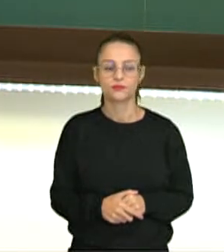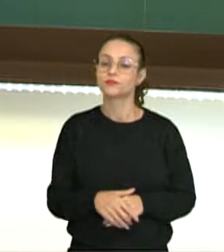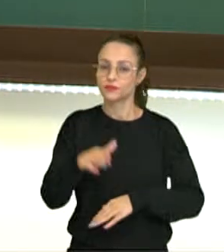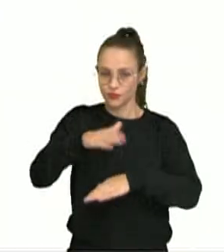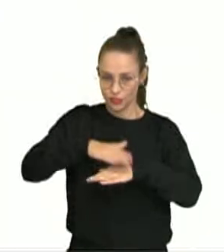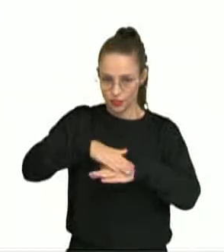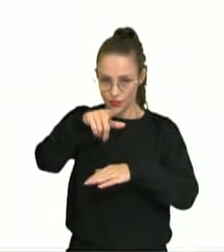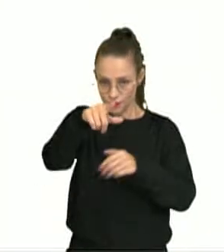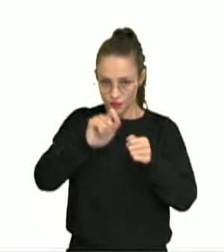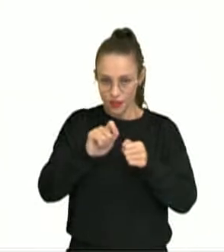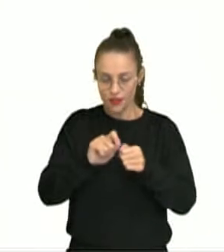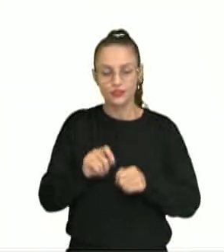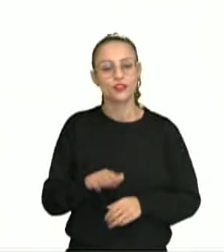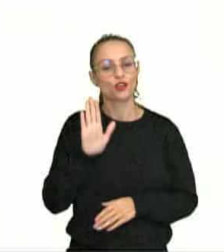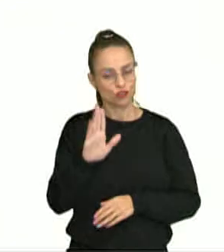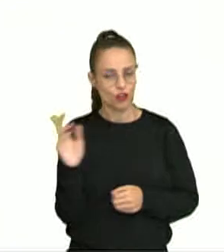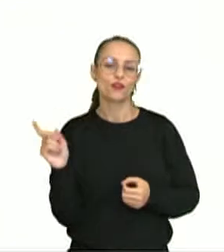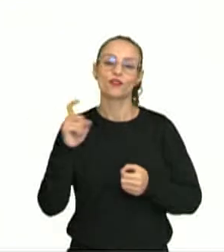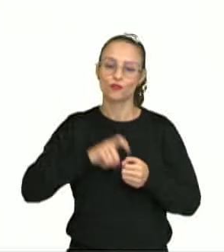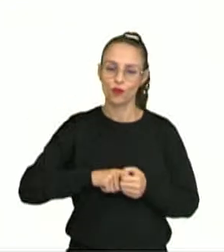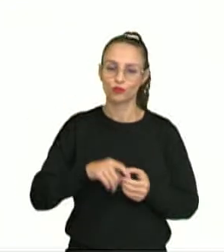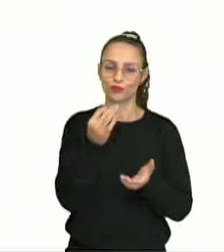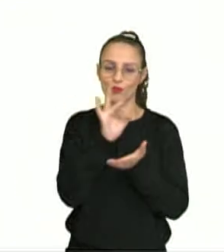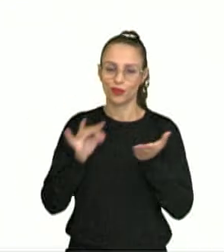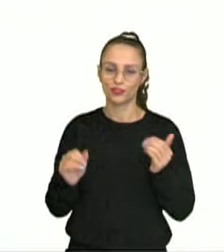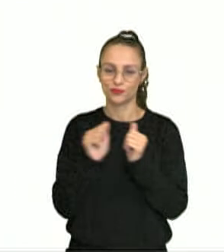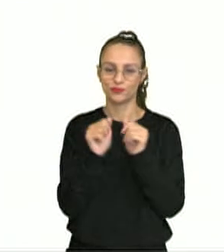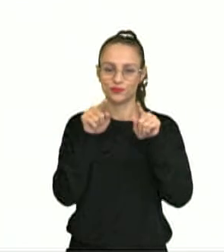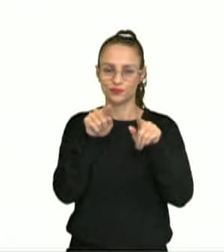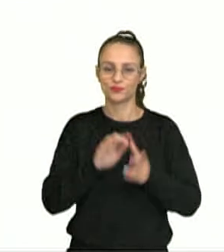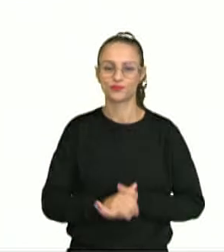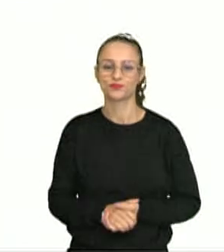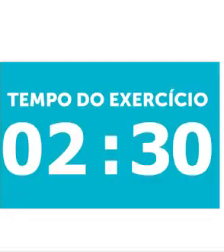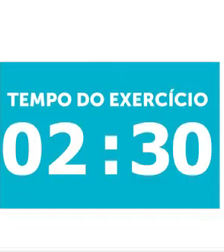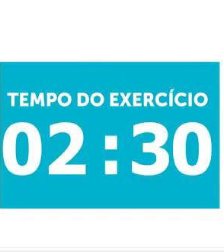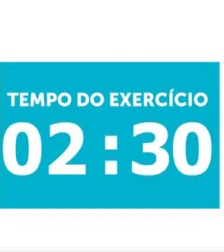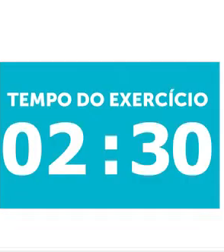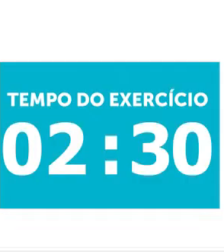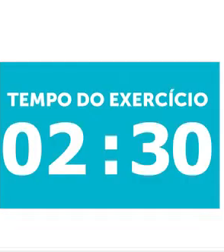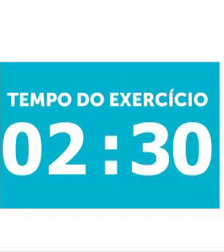Faz ali, que eu já volto conferir contigo.